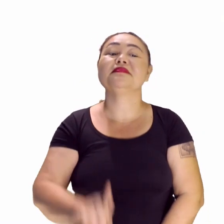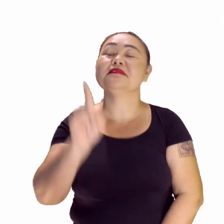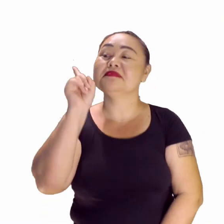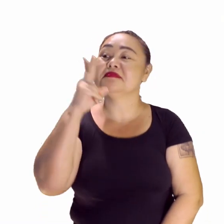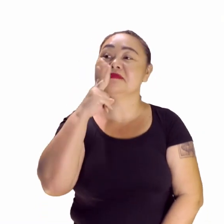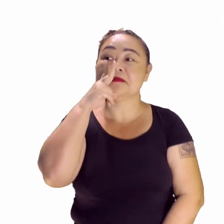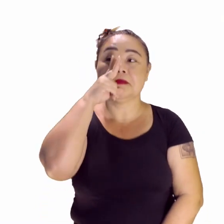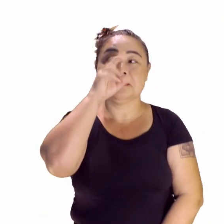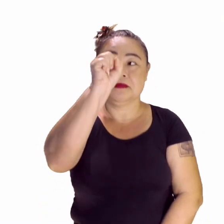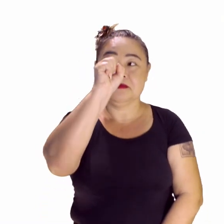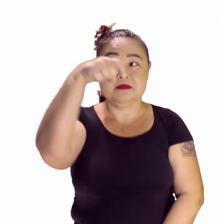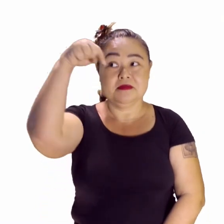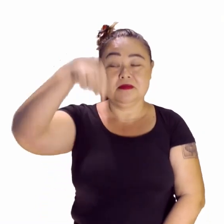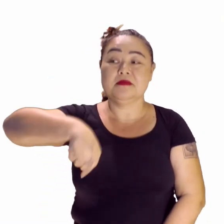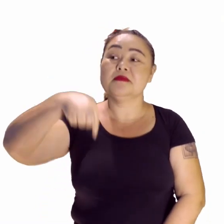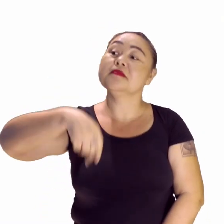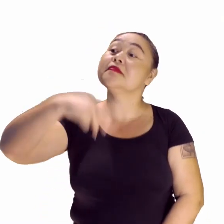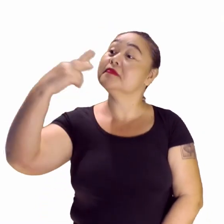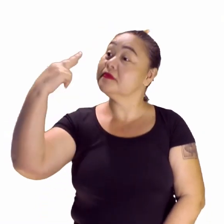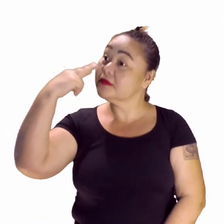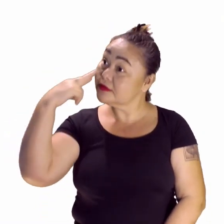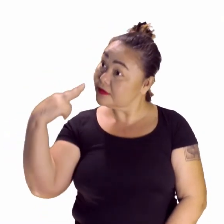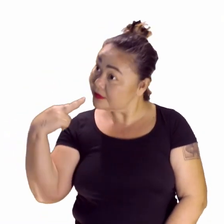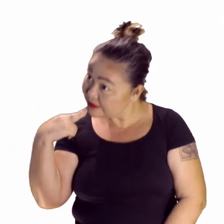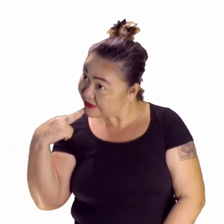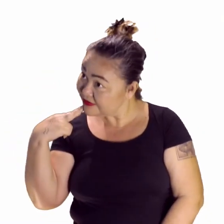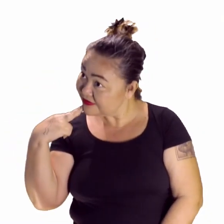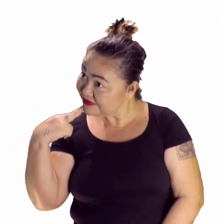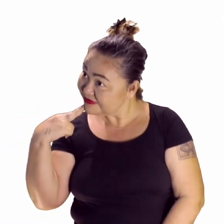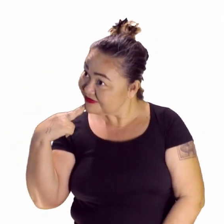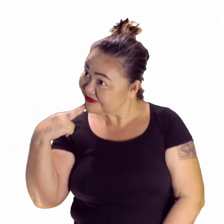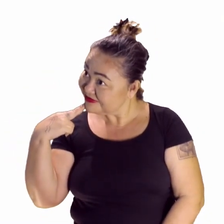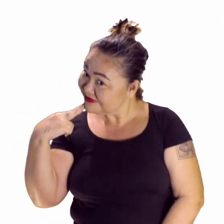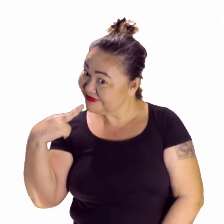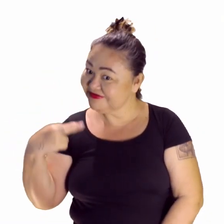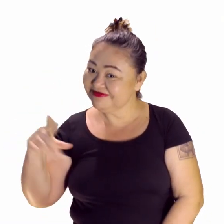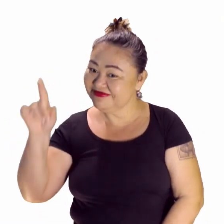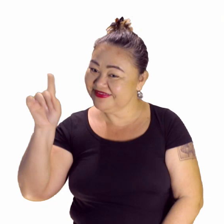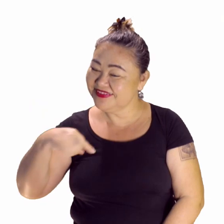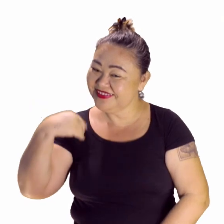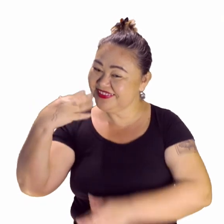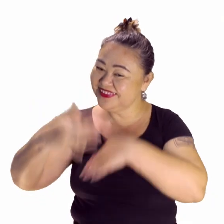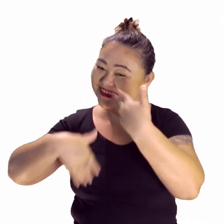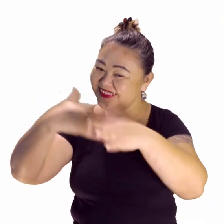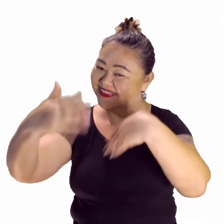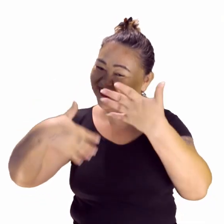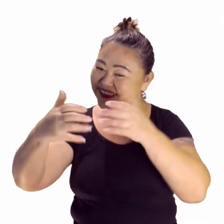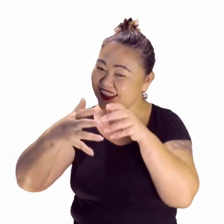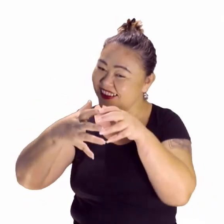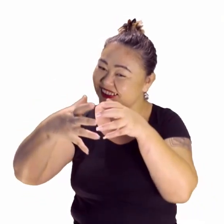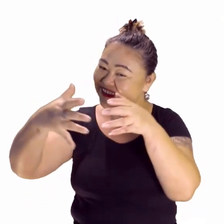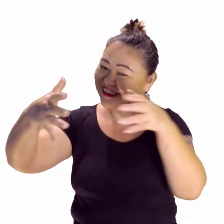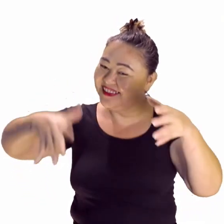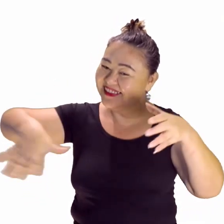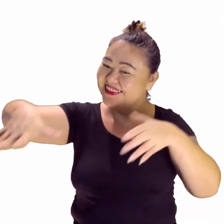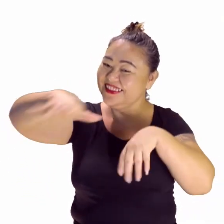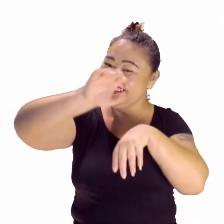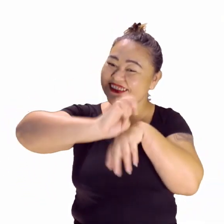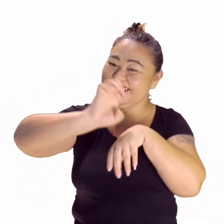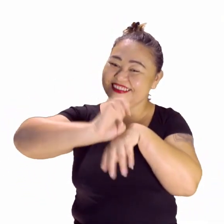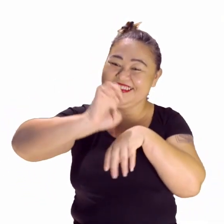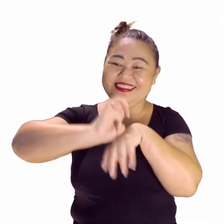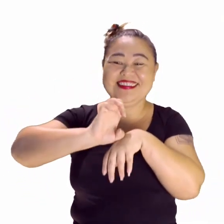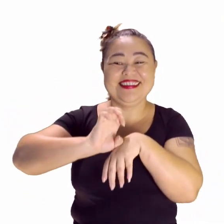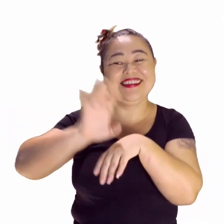forte em Rondônia e a cada dia só tem avançado galera em plena expansão aqui no nosso estado